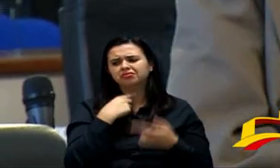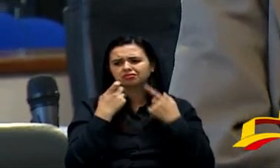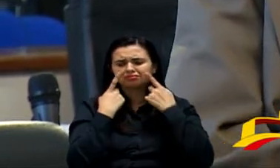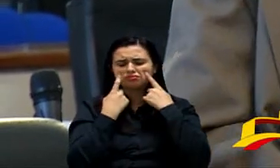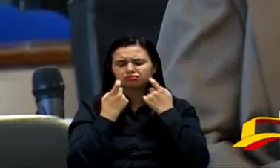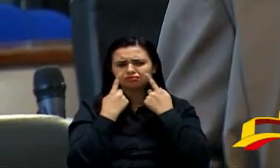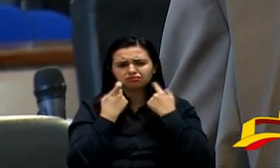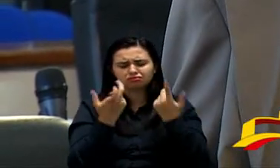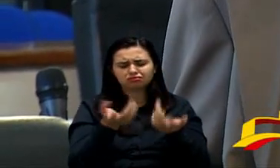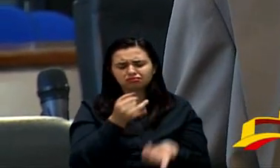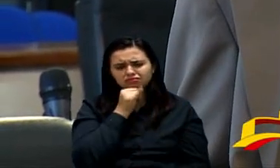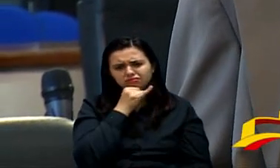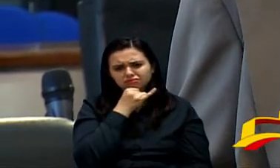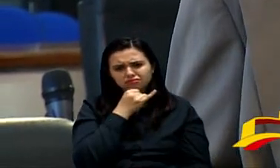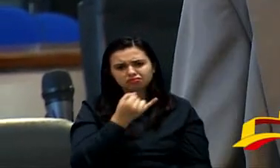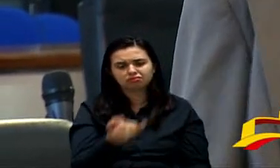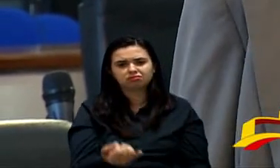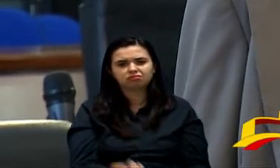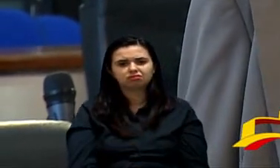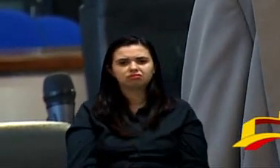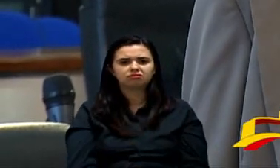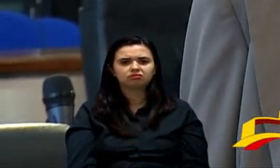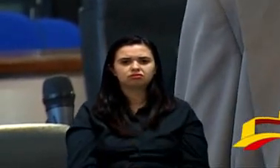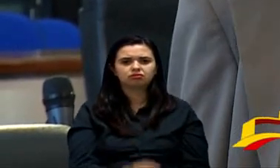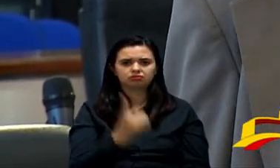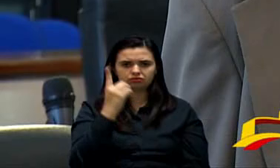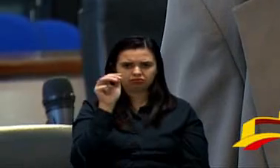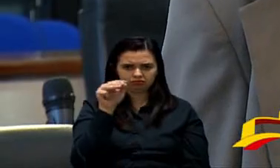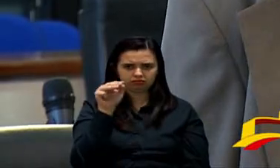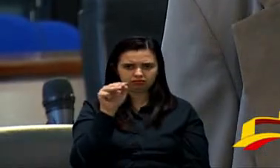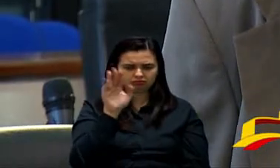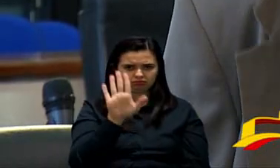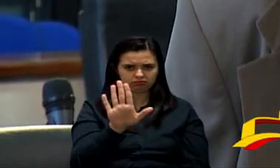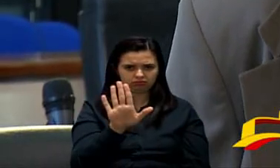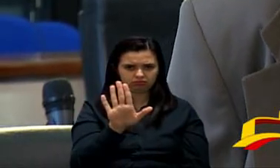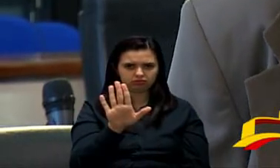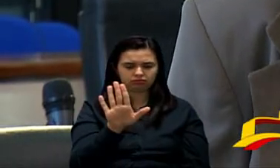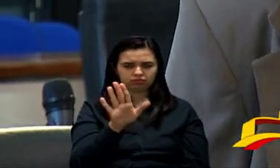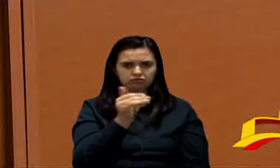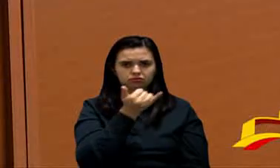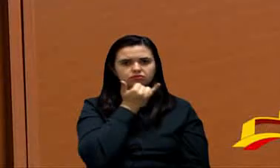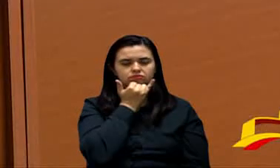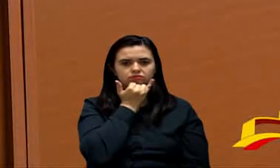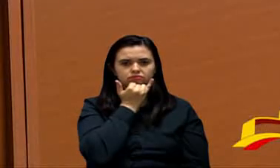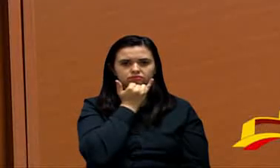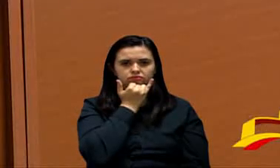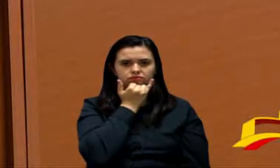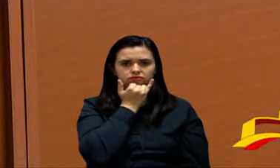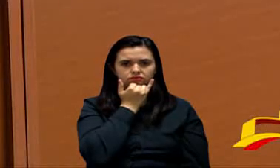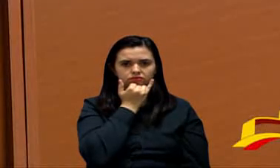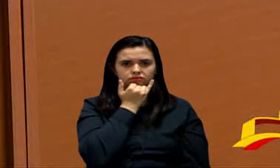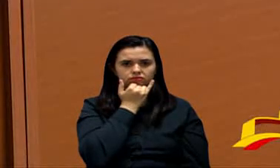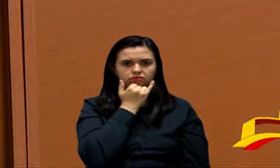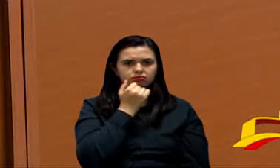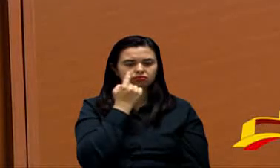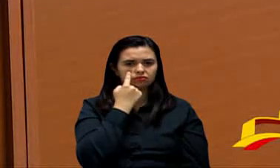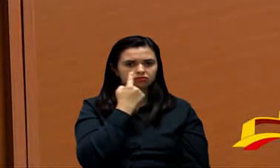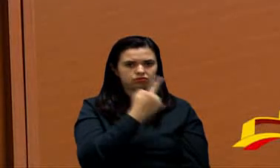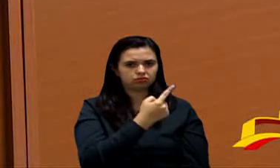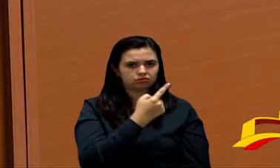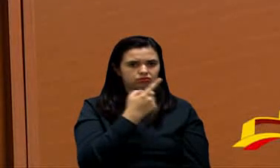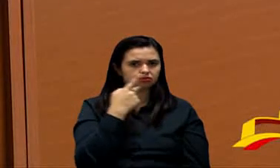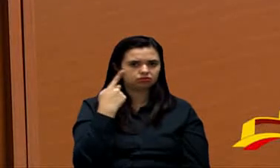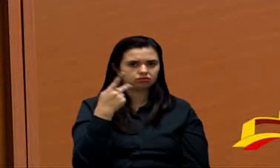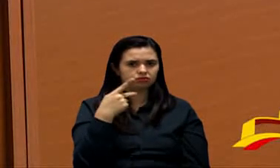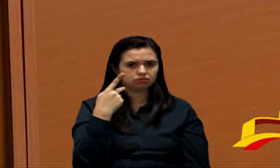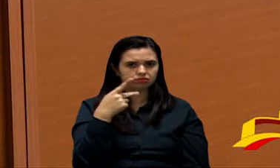Um espaço maravilhoso. Um minutinho só. Desculpa aí. É que eu estava aqui atendendo o vereador, está falando